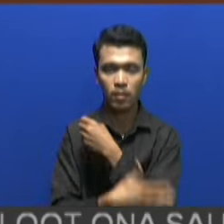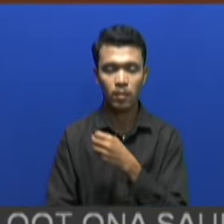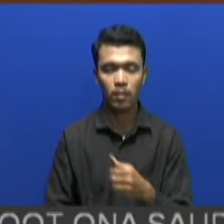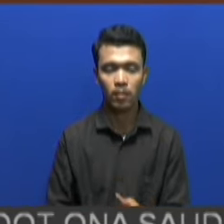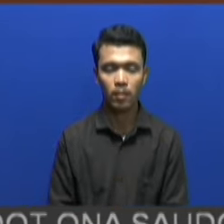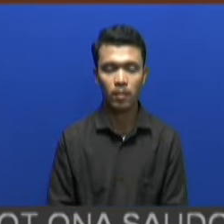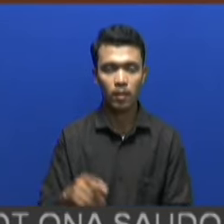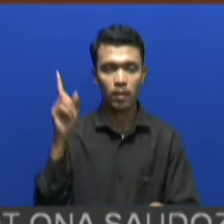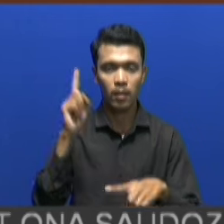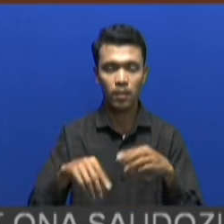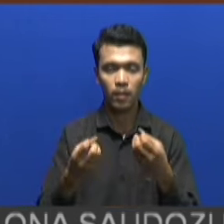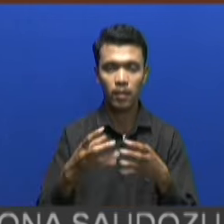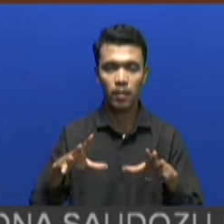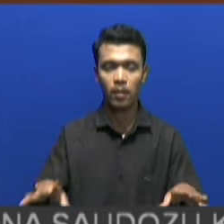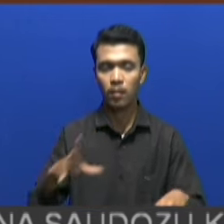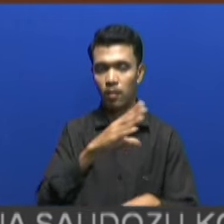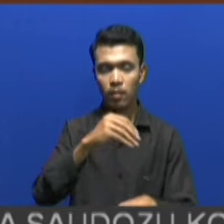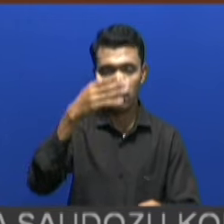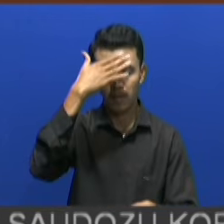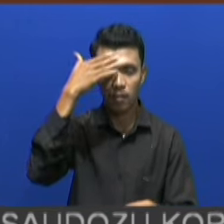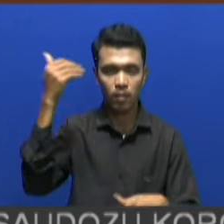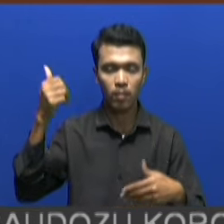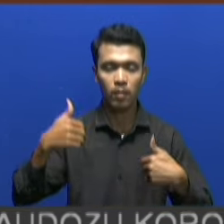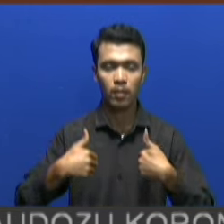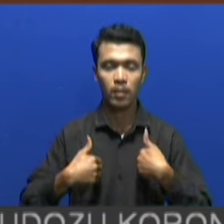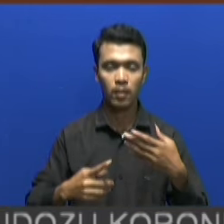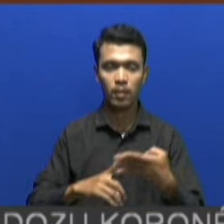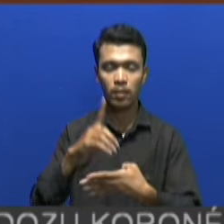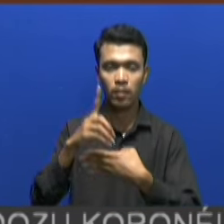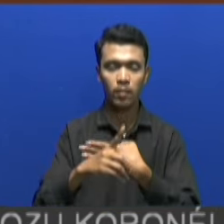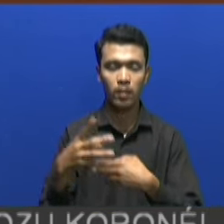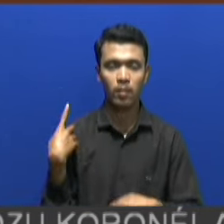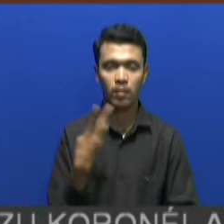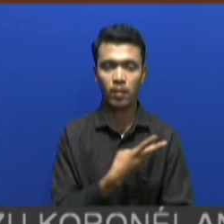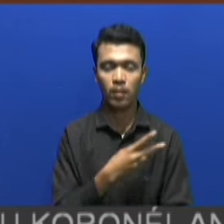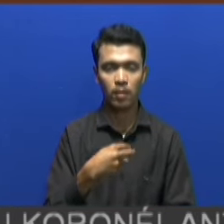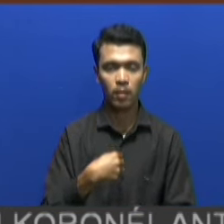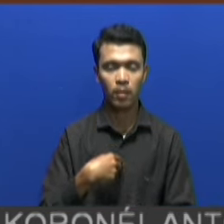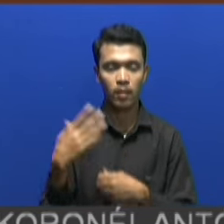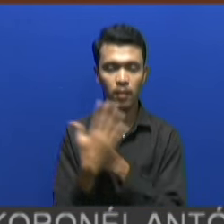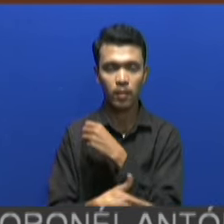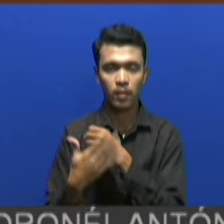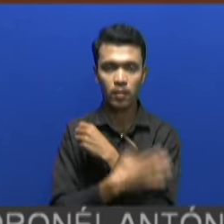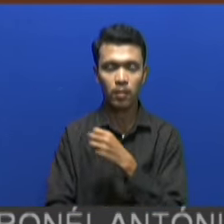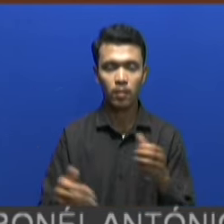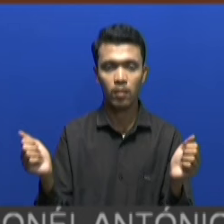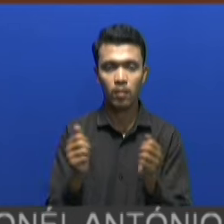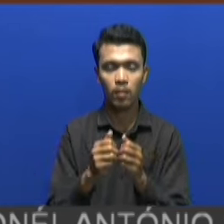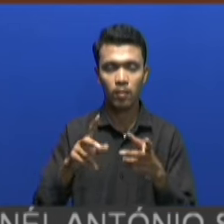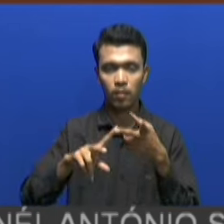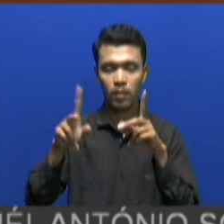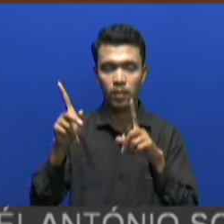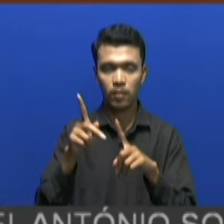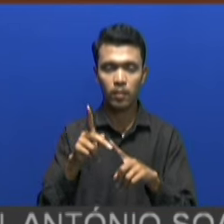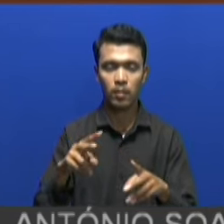ro haluha e a desenvolvimento Itania nação. Ho participação